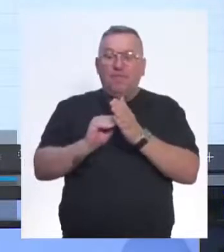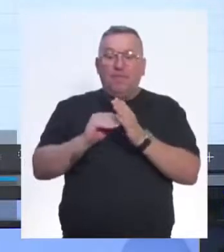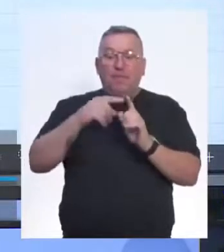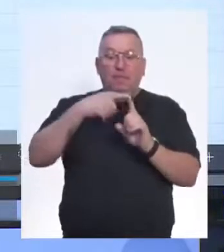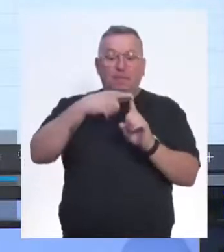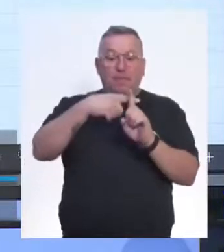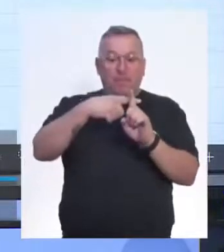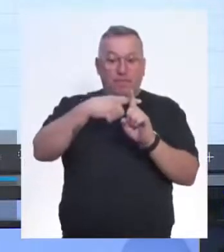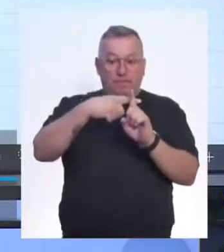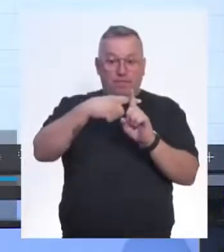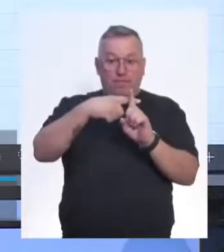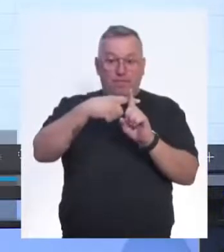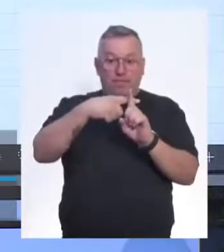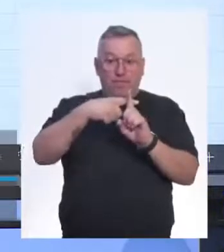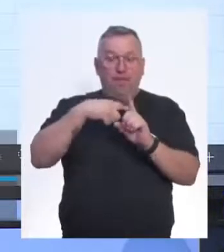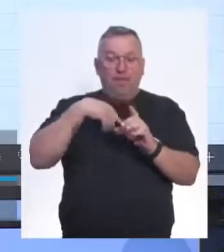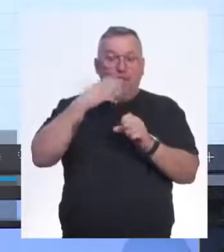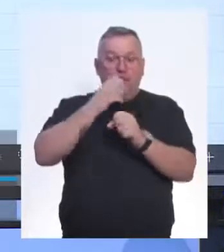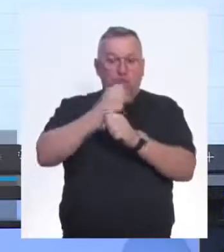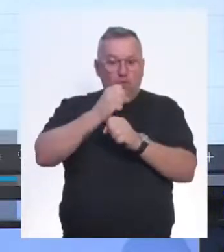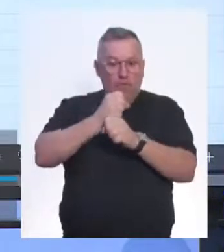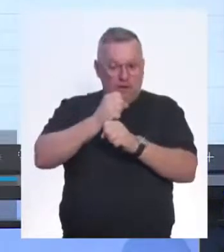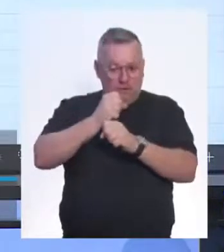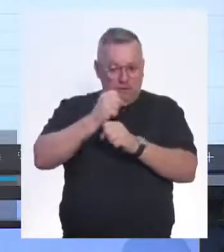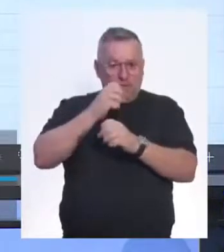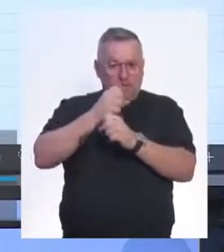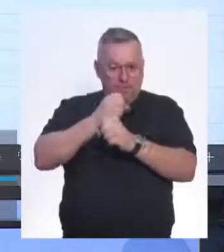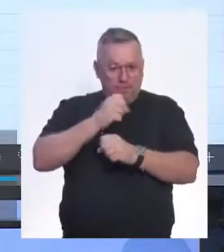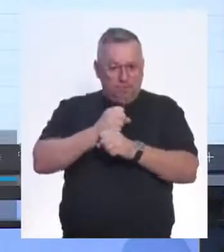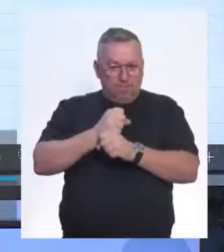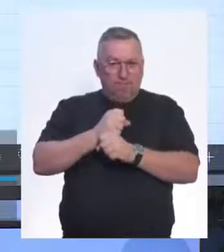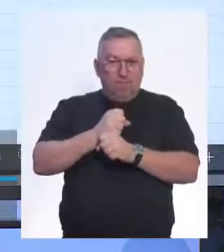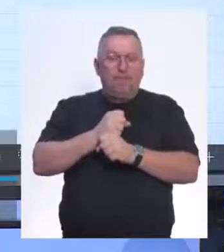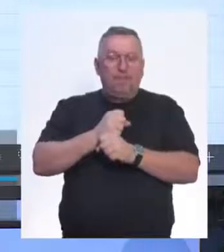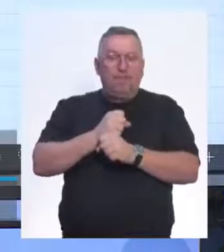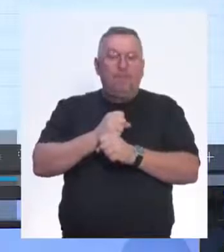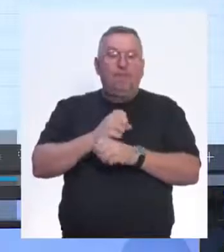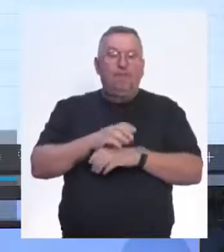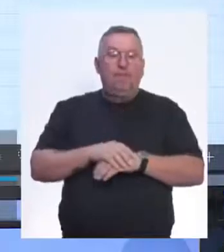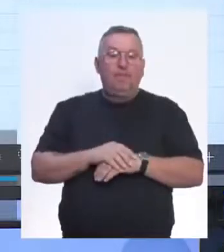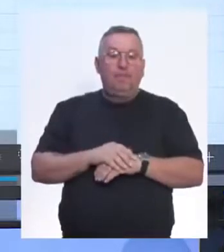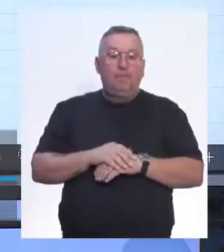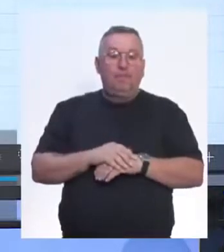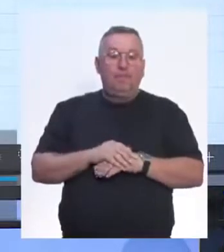adição. Então, eu vou adicionar, no caso, eu vou fazer uma soma de fração ali.